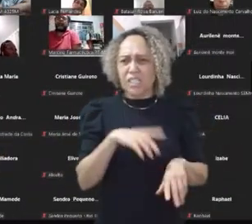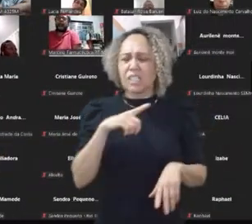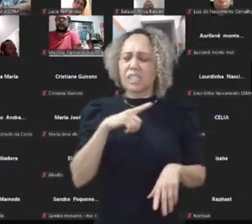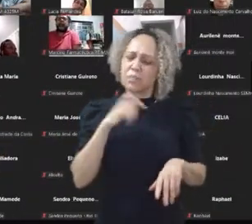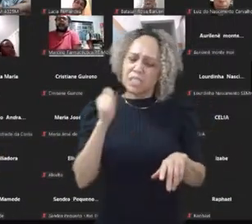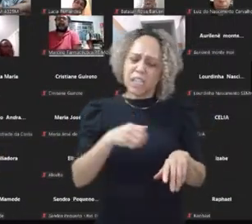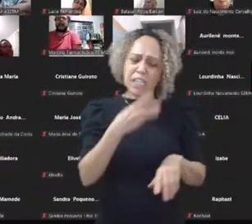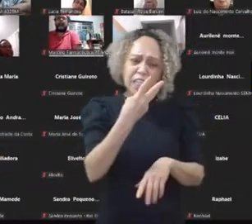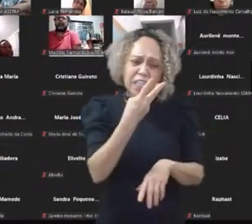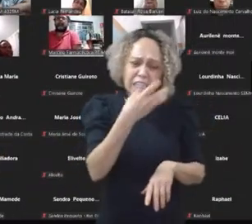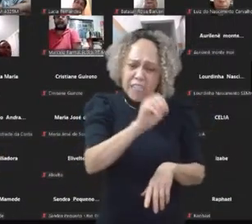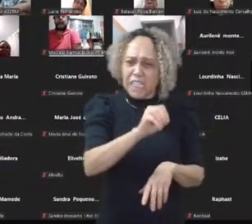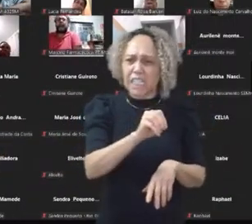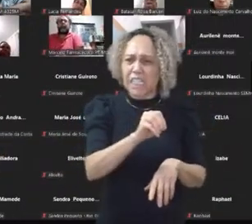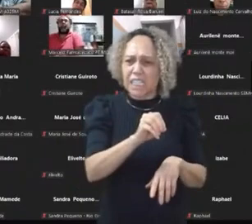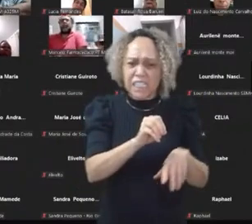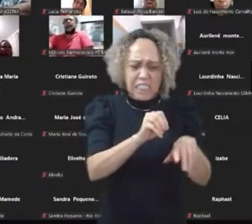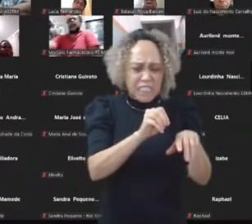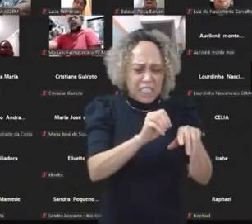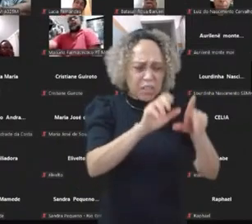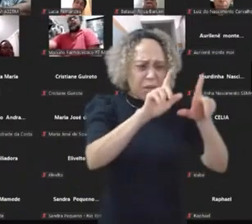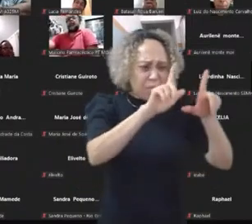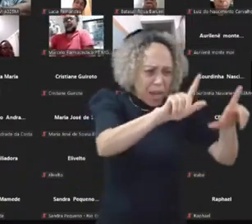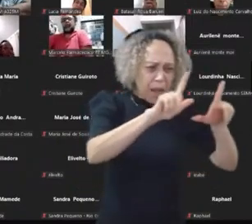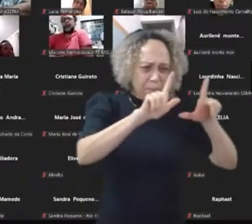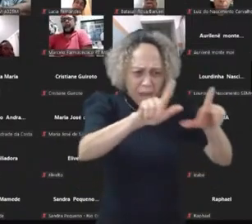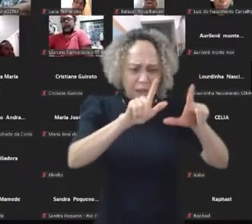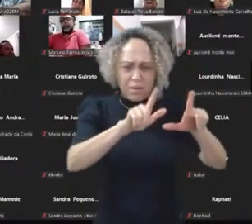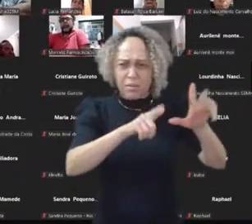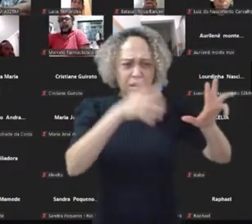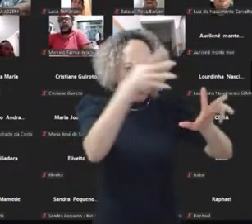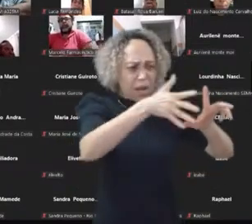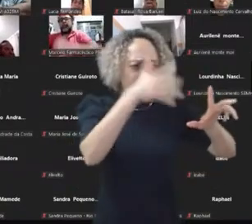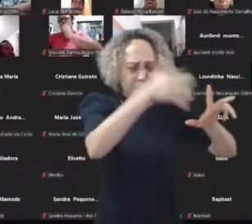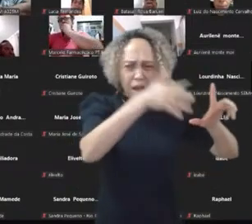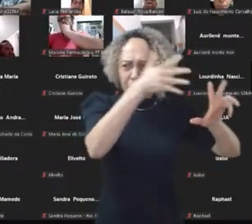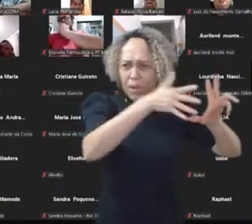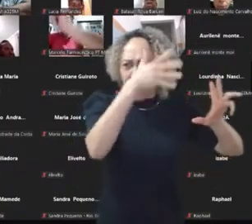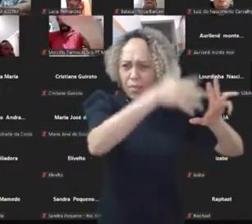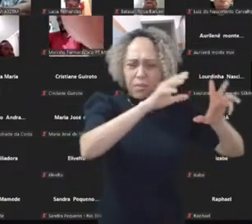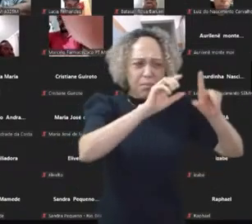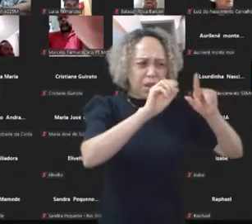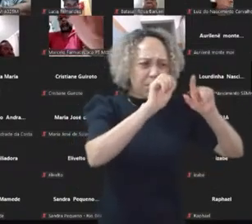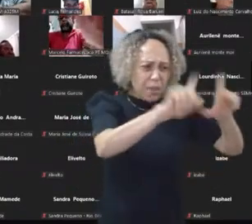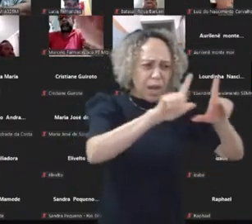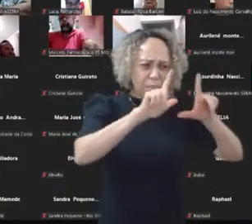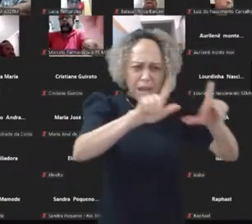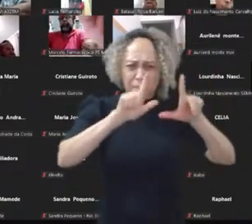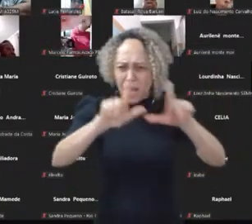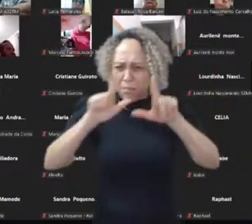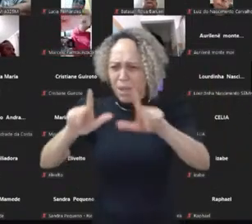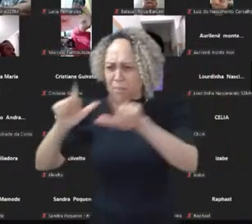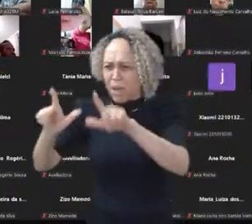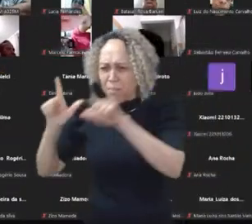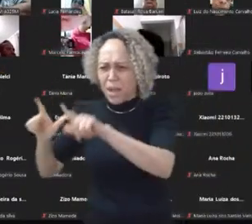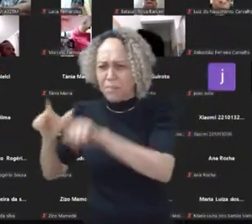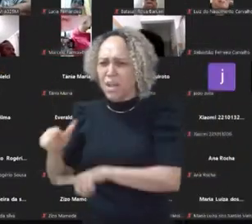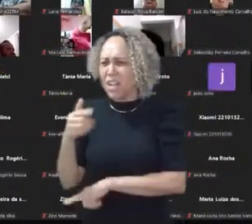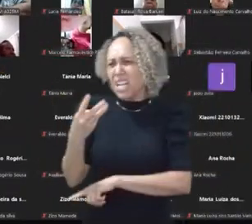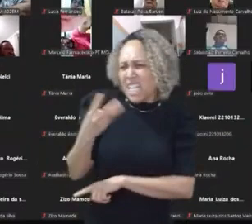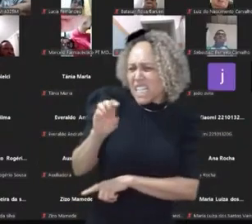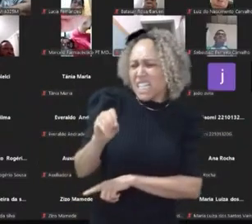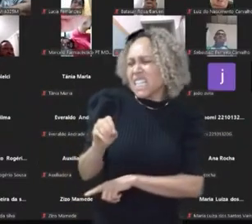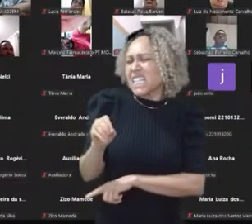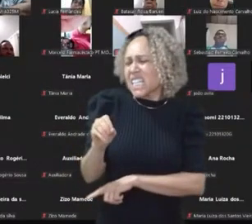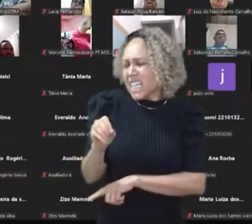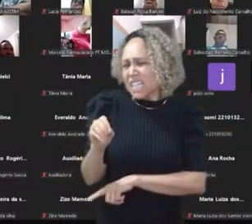diferentes dessa fala por todas as óticas possíveis corte com musiquinha de fundo sem musiquinha de fundo corte com uma coisinha para distrair enquanto ele